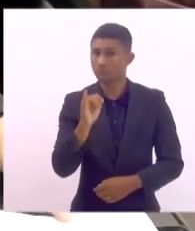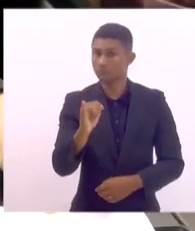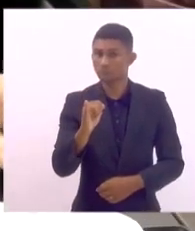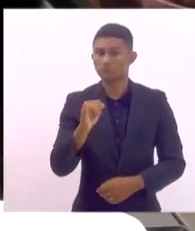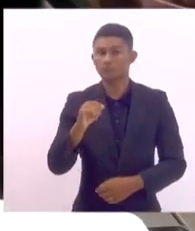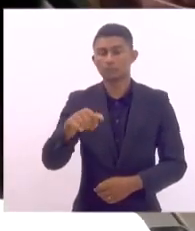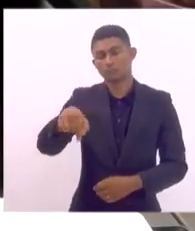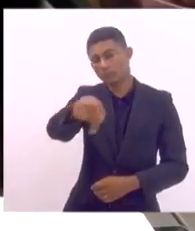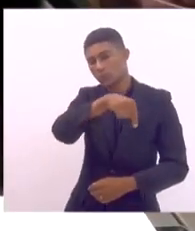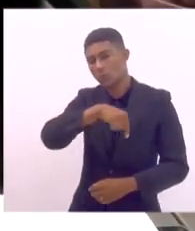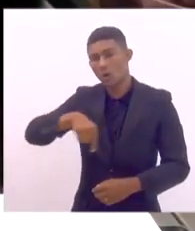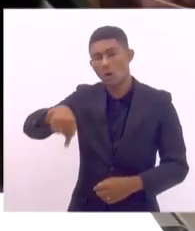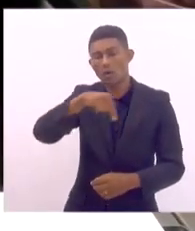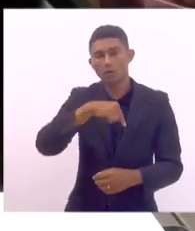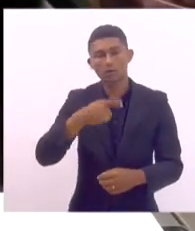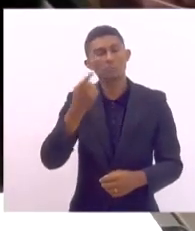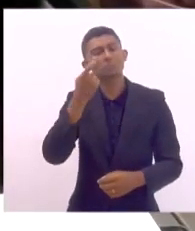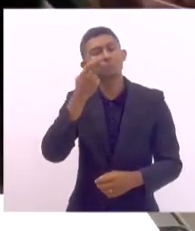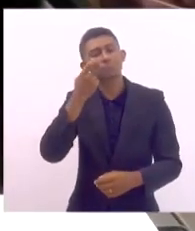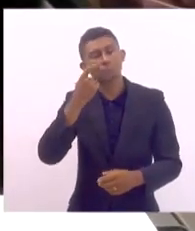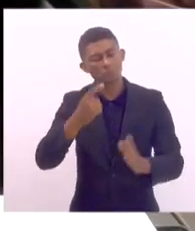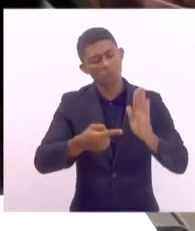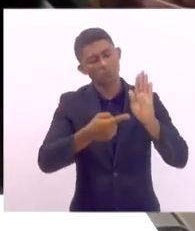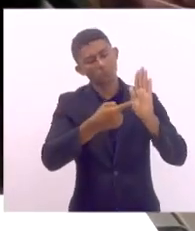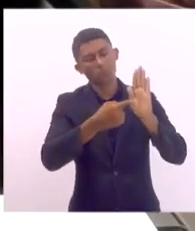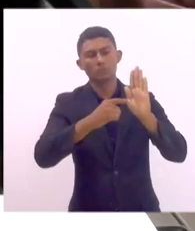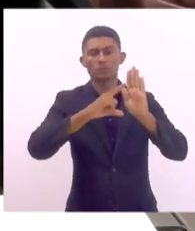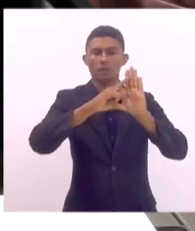aos artigos...